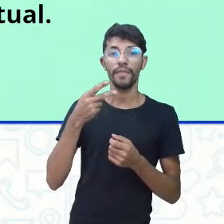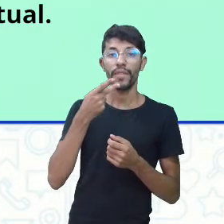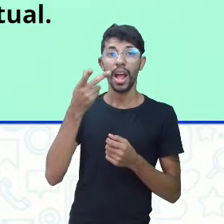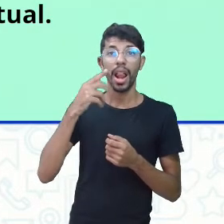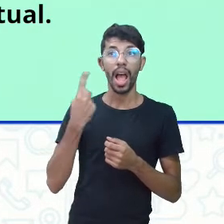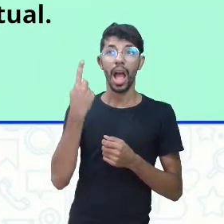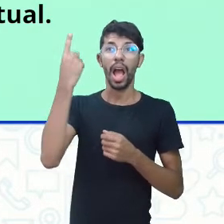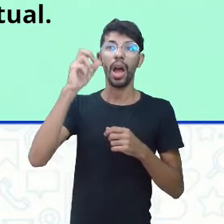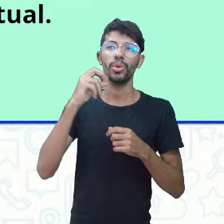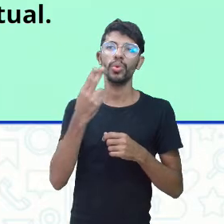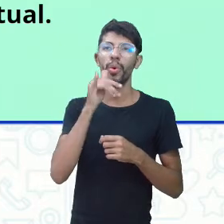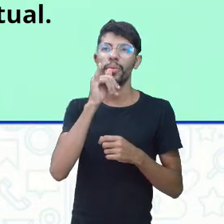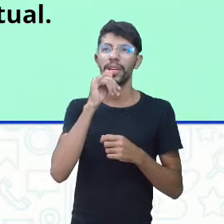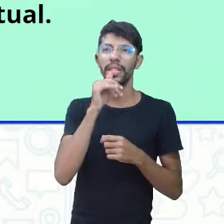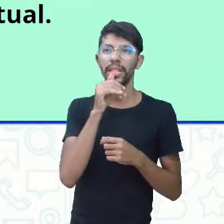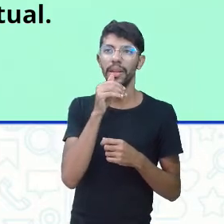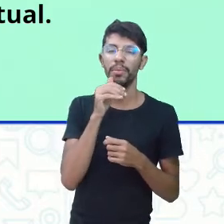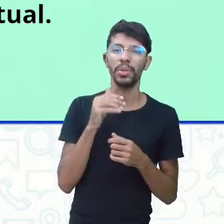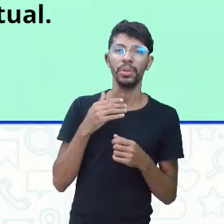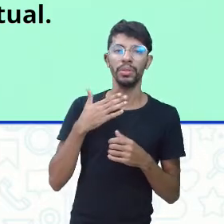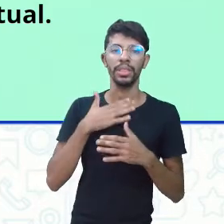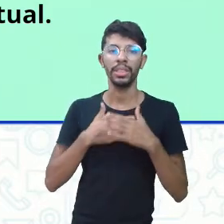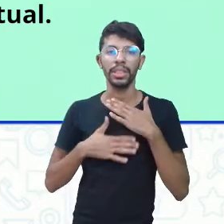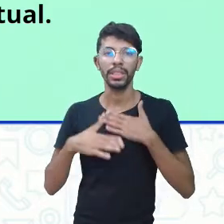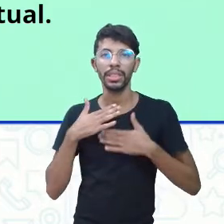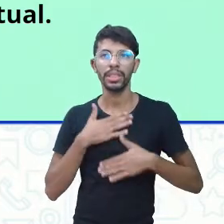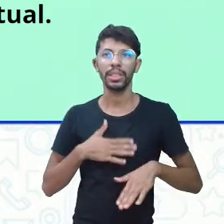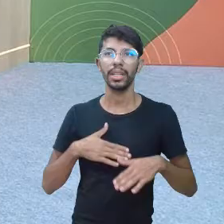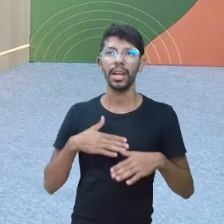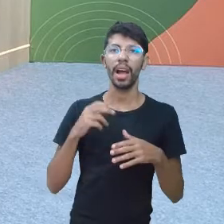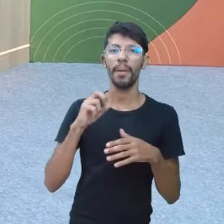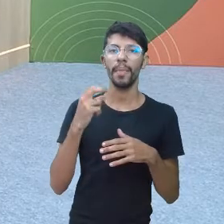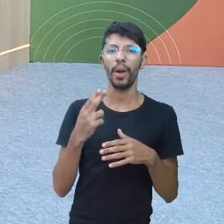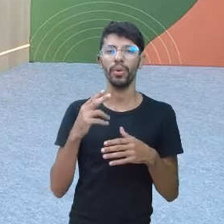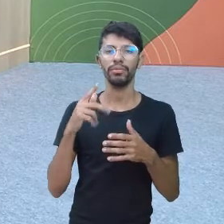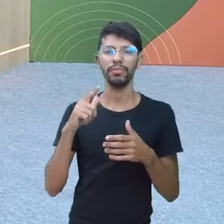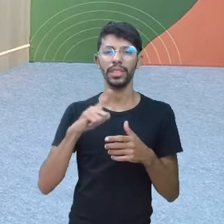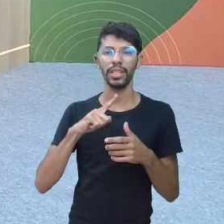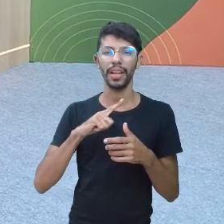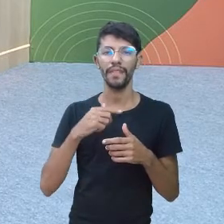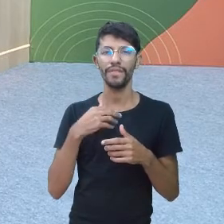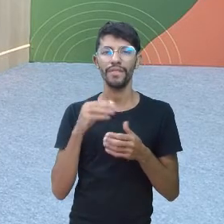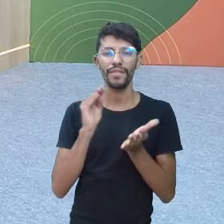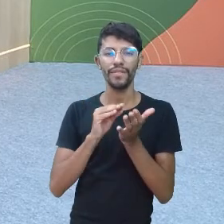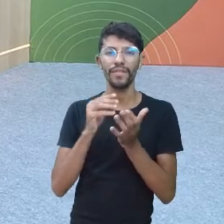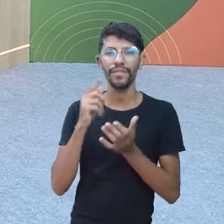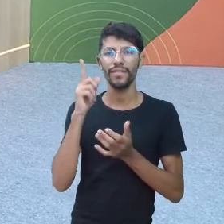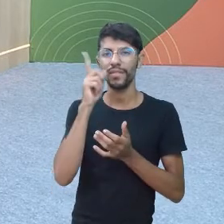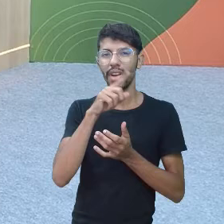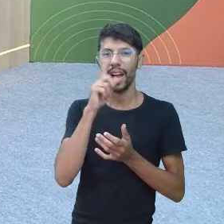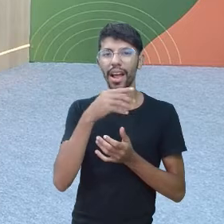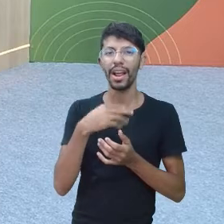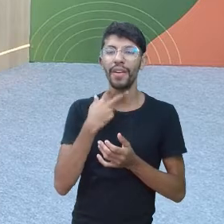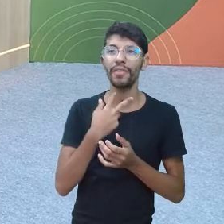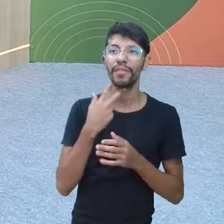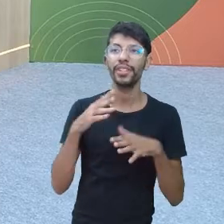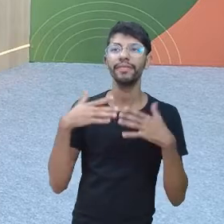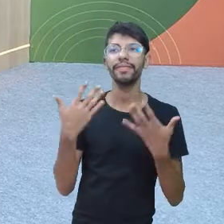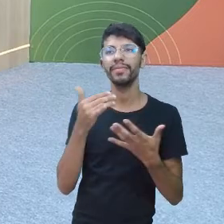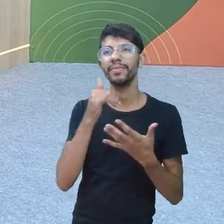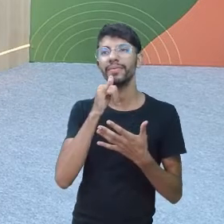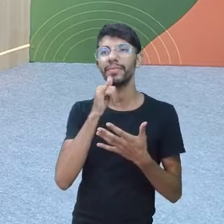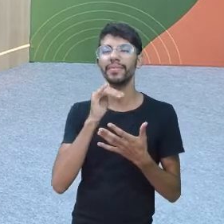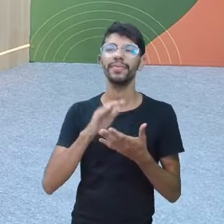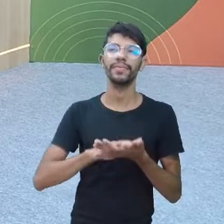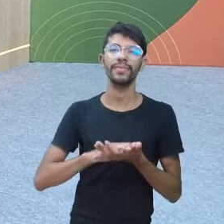Então, toda essa logística, ela acontece muito quando eu tenho o aparato de ver no vídeo, né? Quando